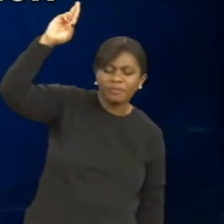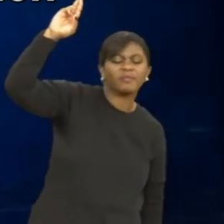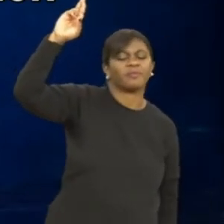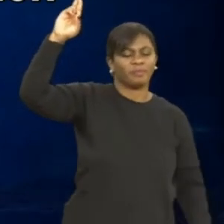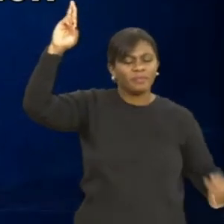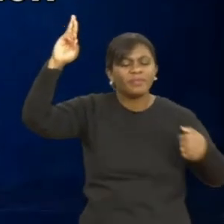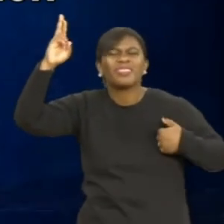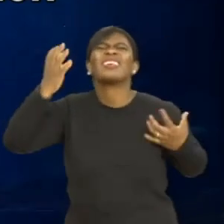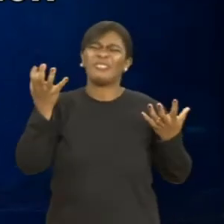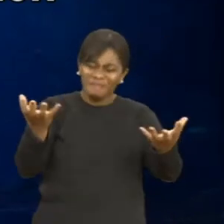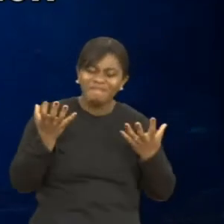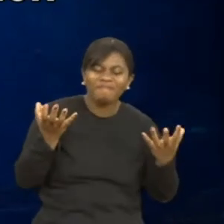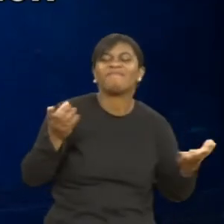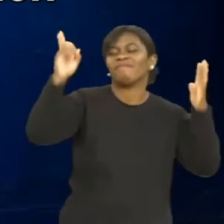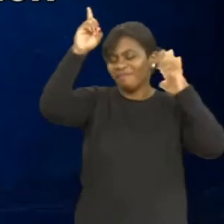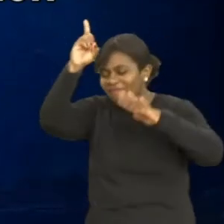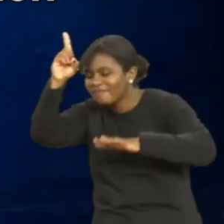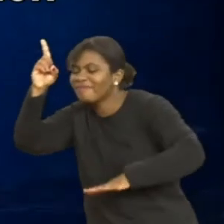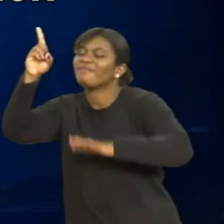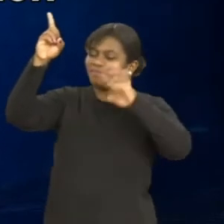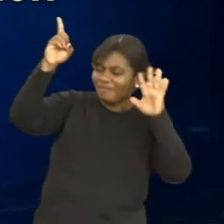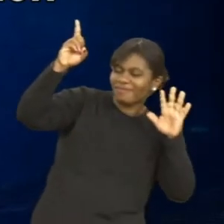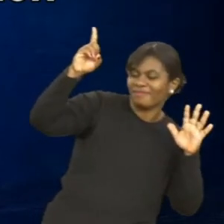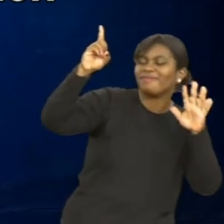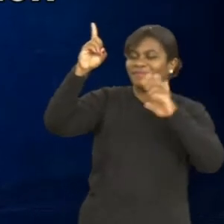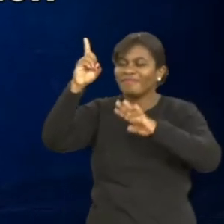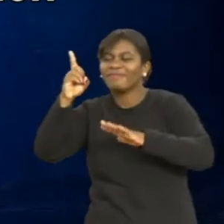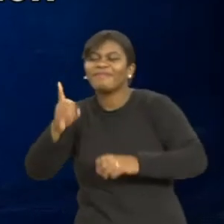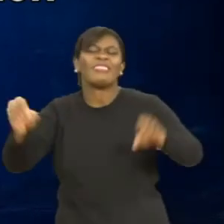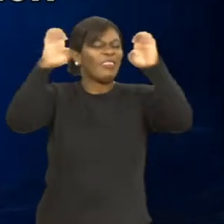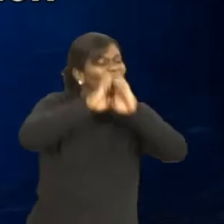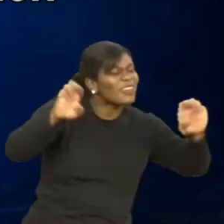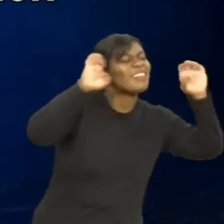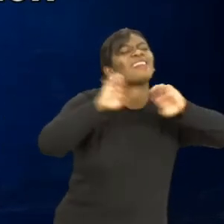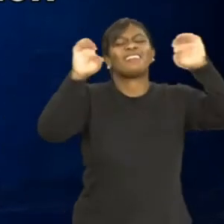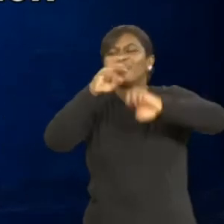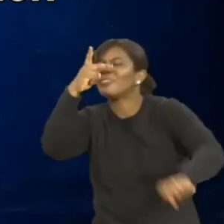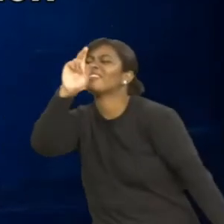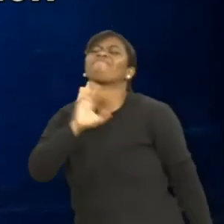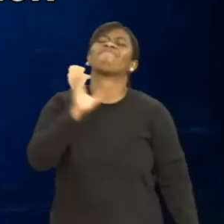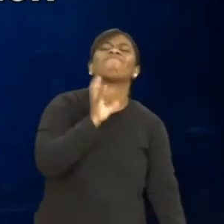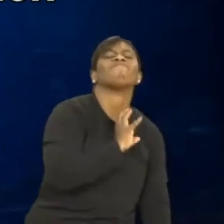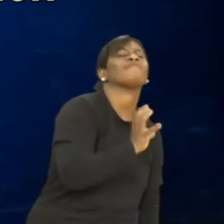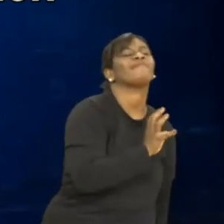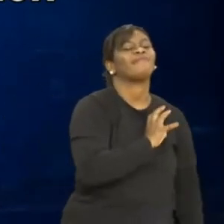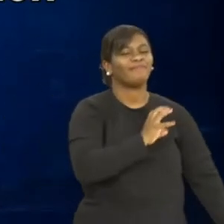Mais forte, quero te adorar e falar,